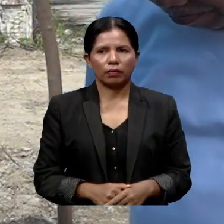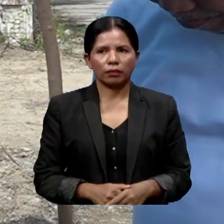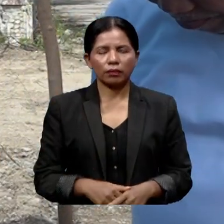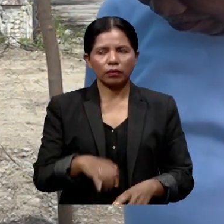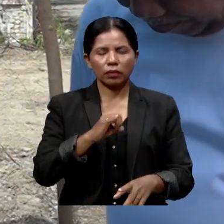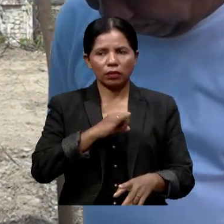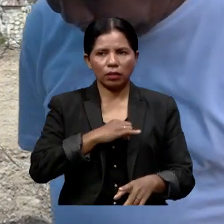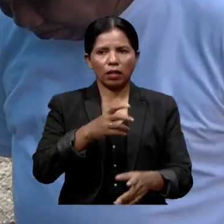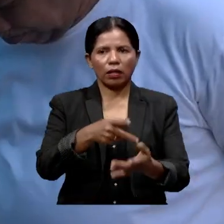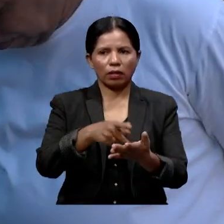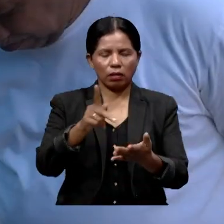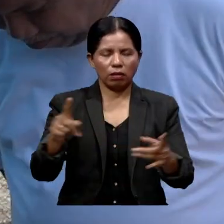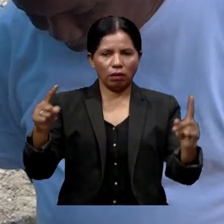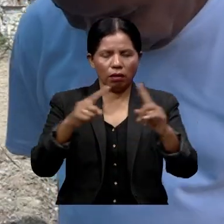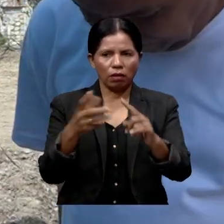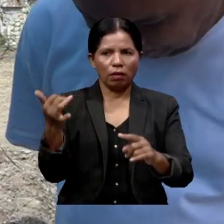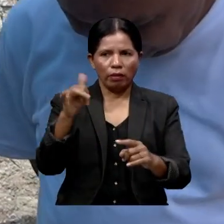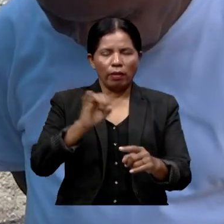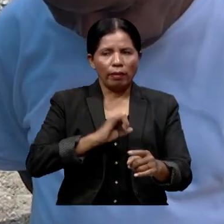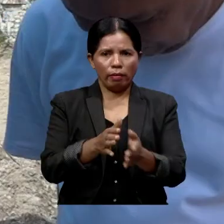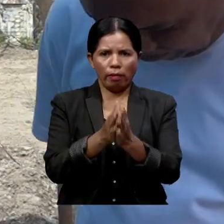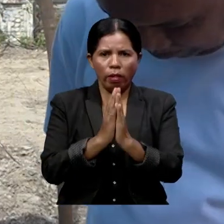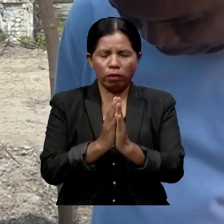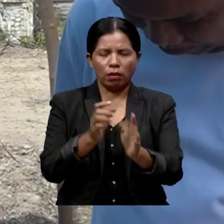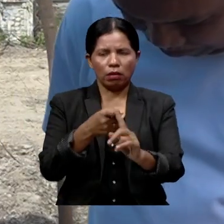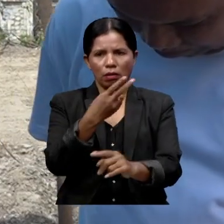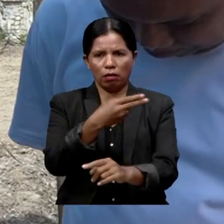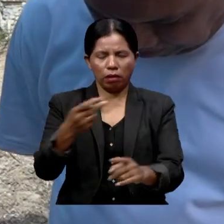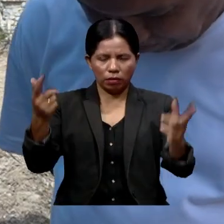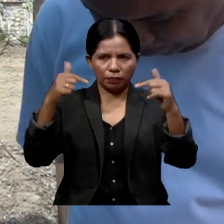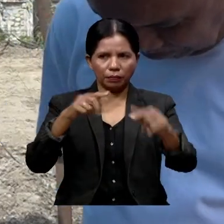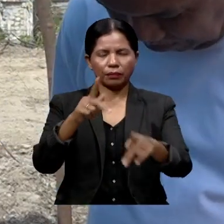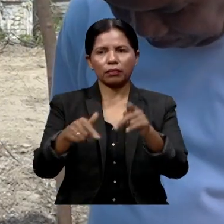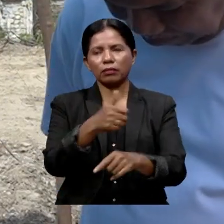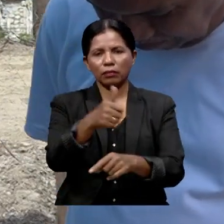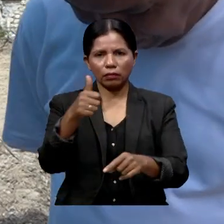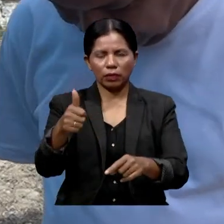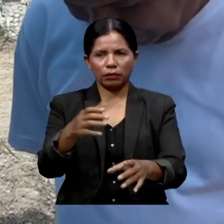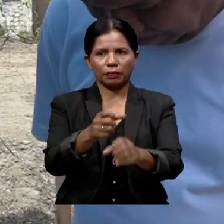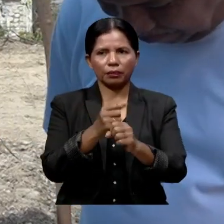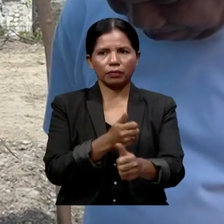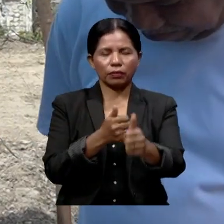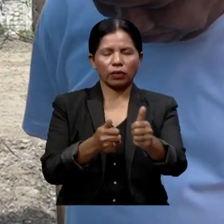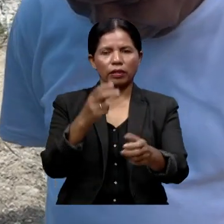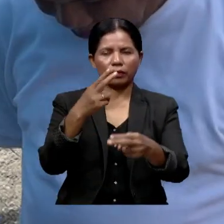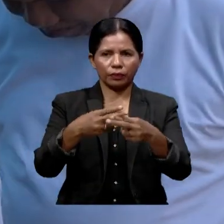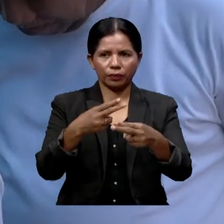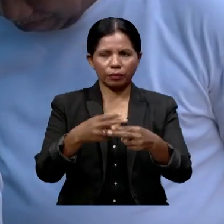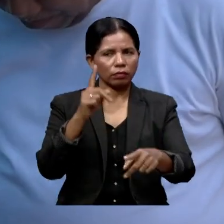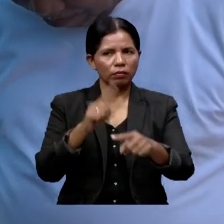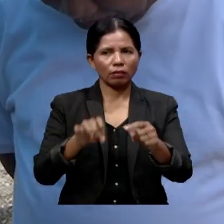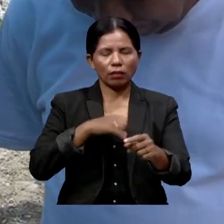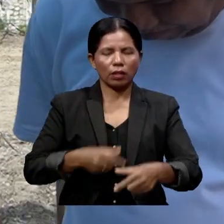Ao selona basira ao husu basira os Indonésia tumai para medida simu tuir nenaran la bele